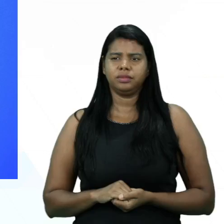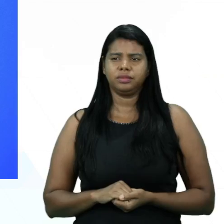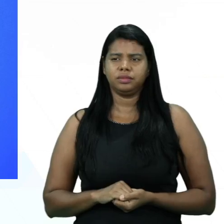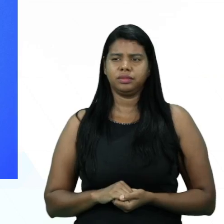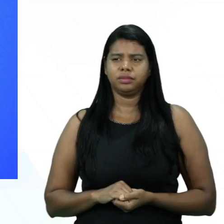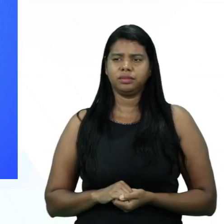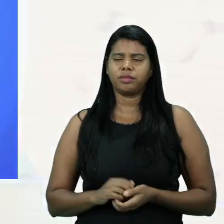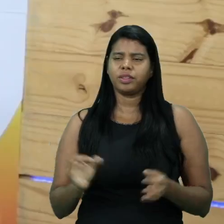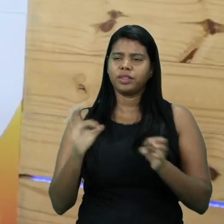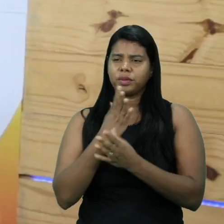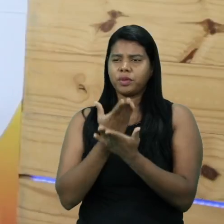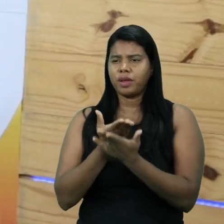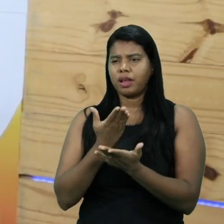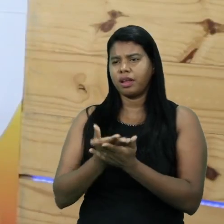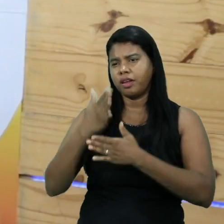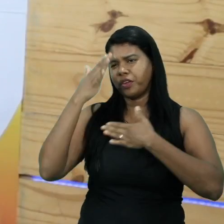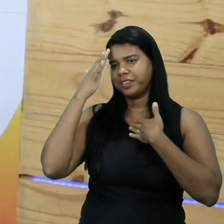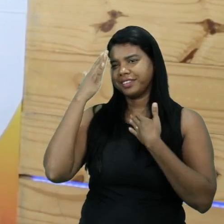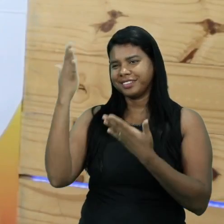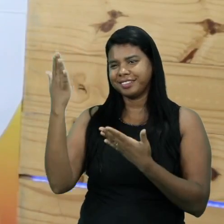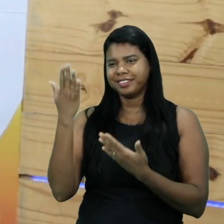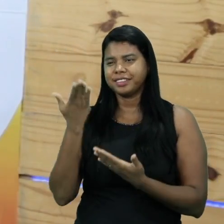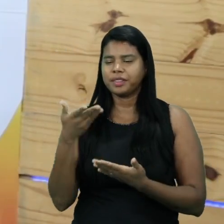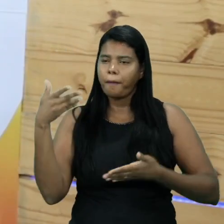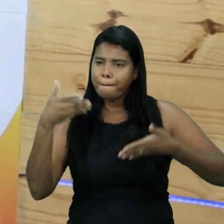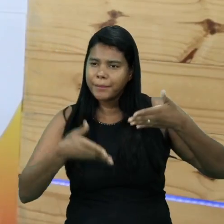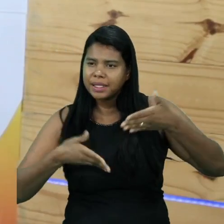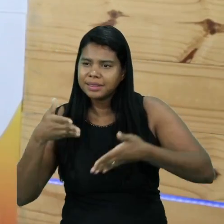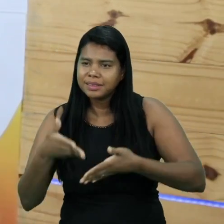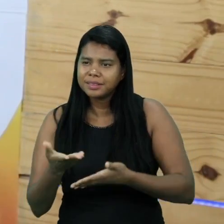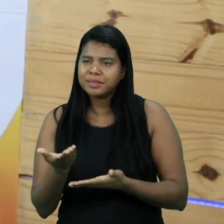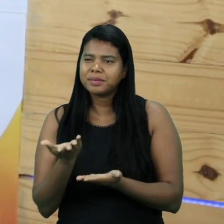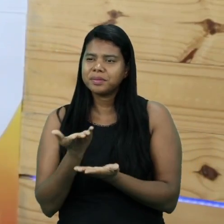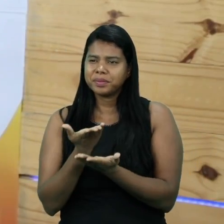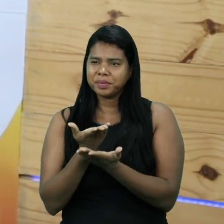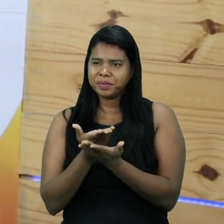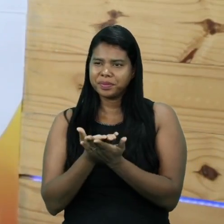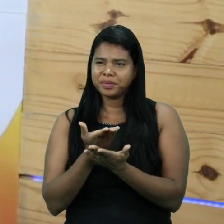Então foi isso, eu agradeço a você por ter participado